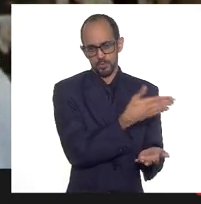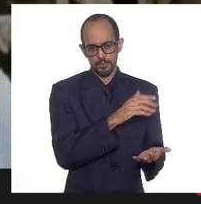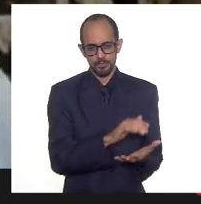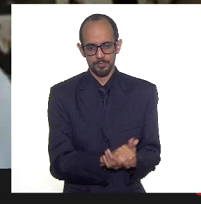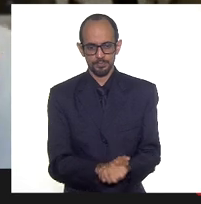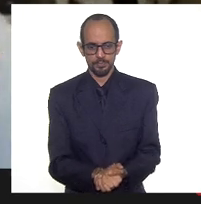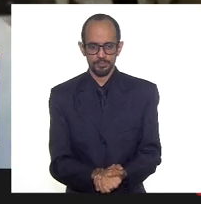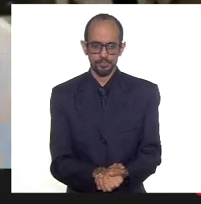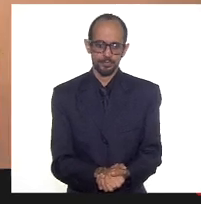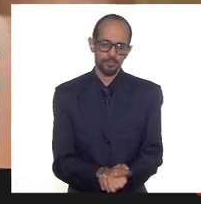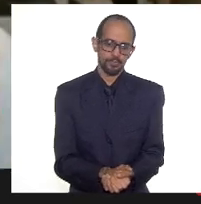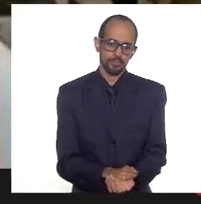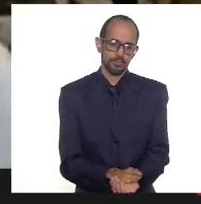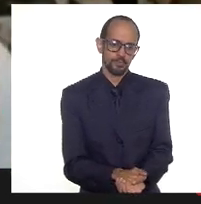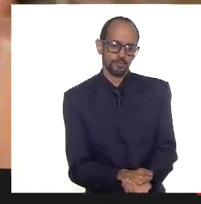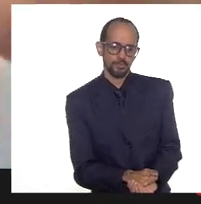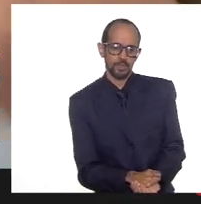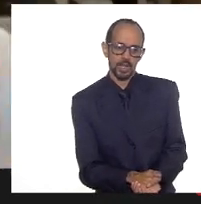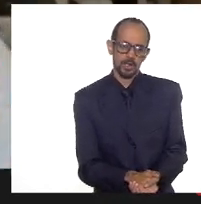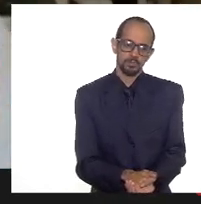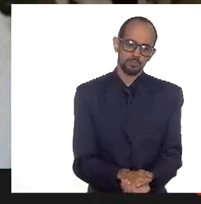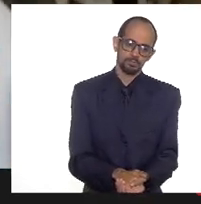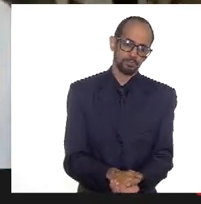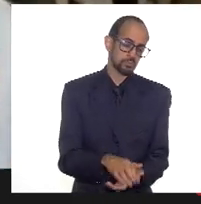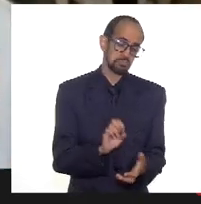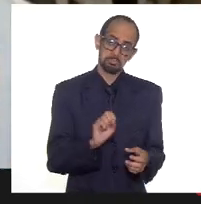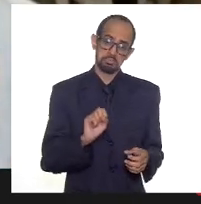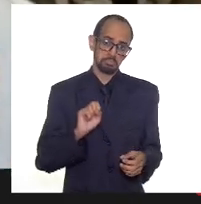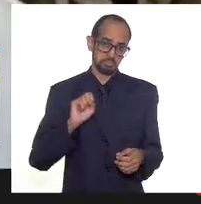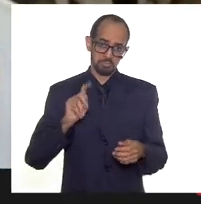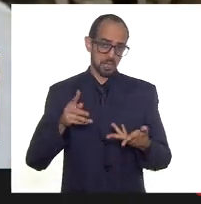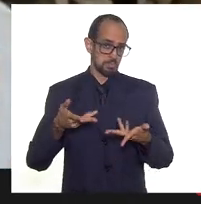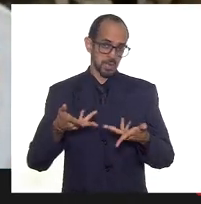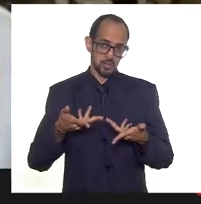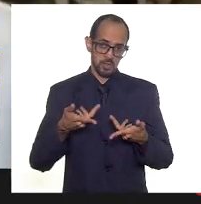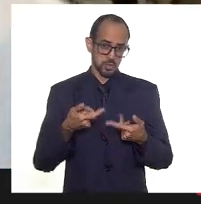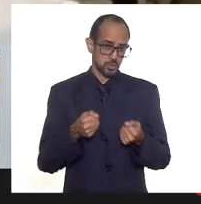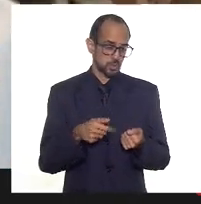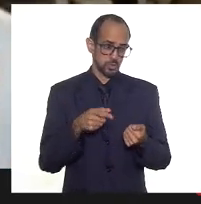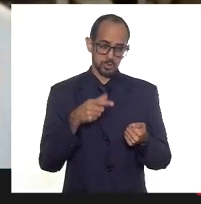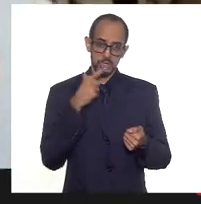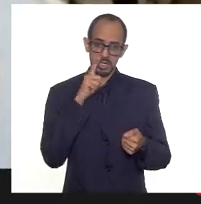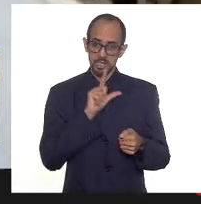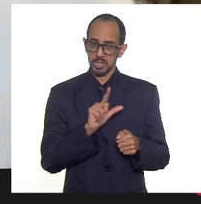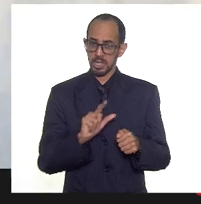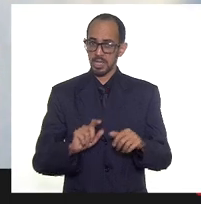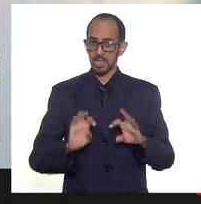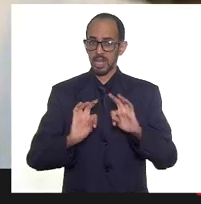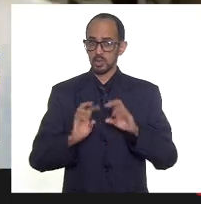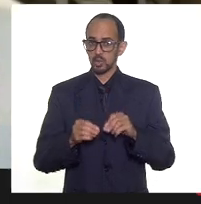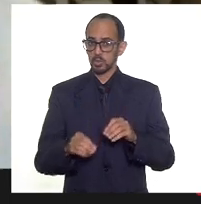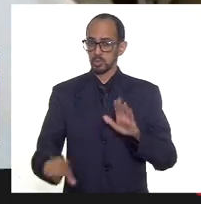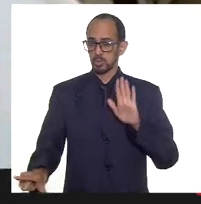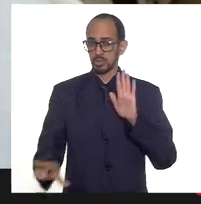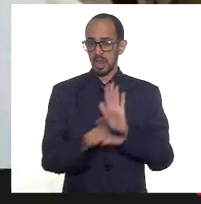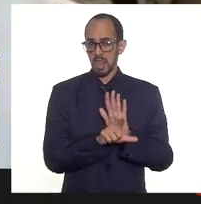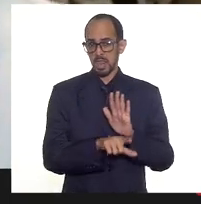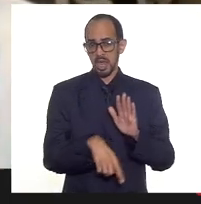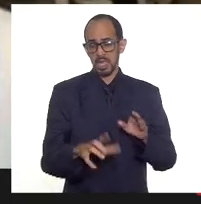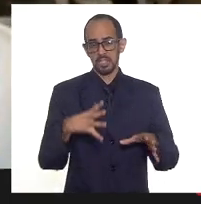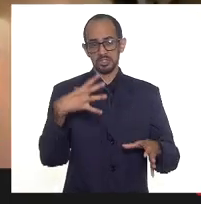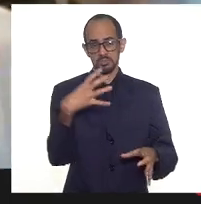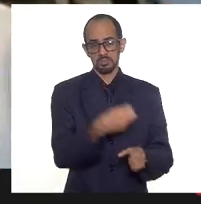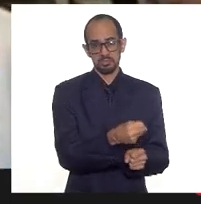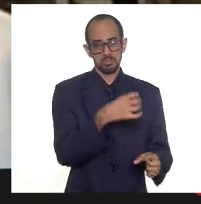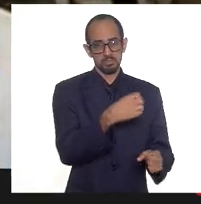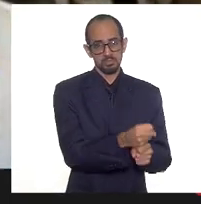estão em Paraguaçu enxaguados. Então, maravilhoso. R$80 mil estão dentro da lei, contabilizados, prontos